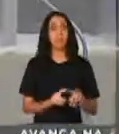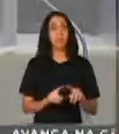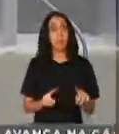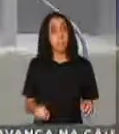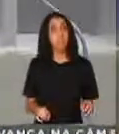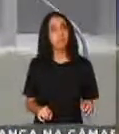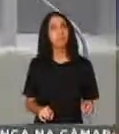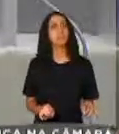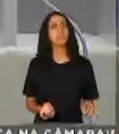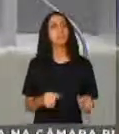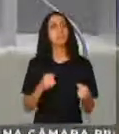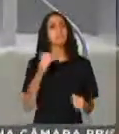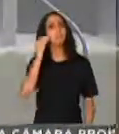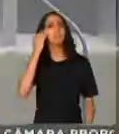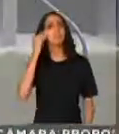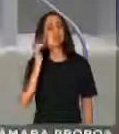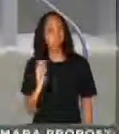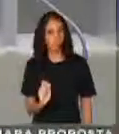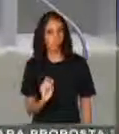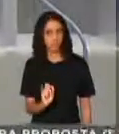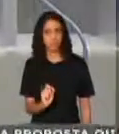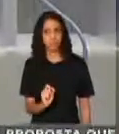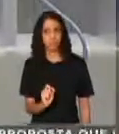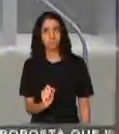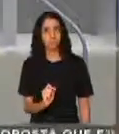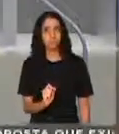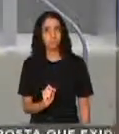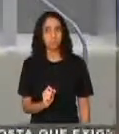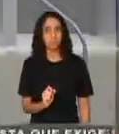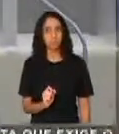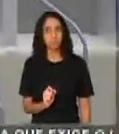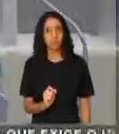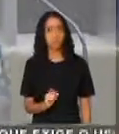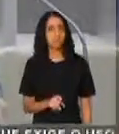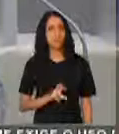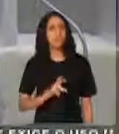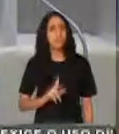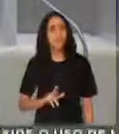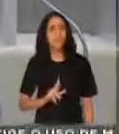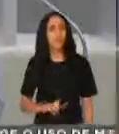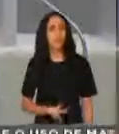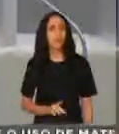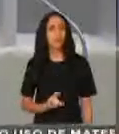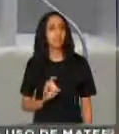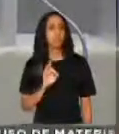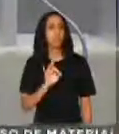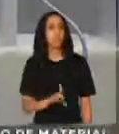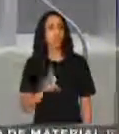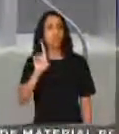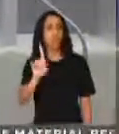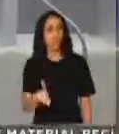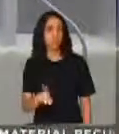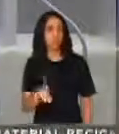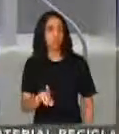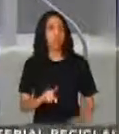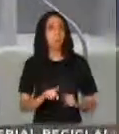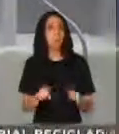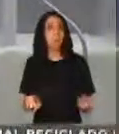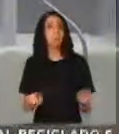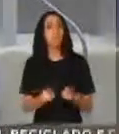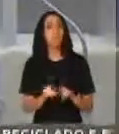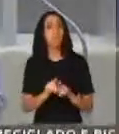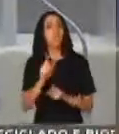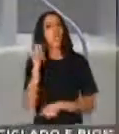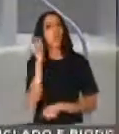compreensão enorme. A compreensão que se tem é que, na verdade, não se trata apenas de uma questão de direito. É a conquista